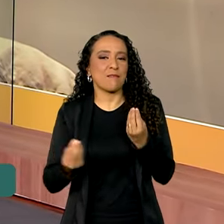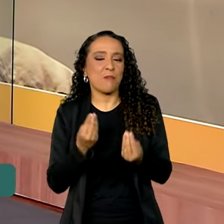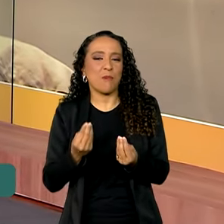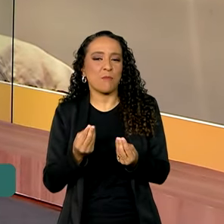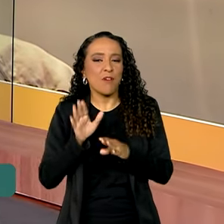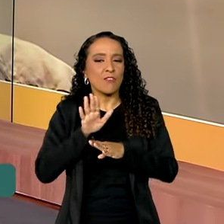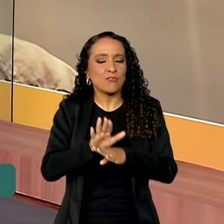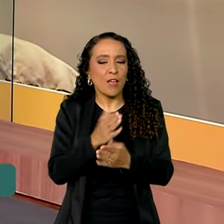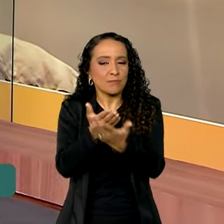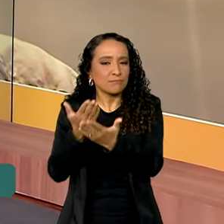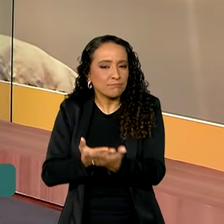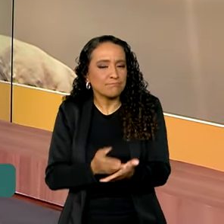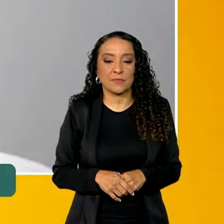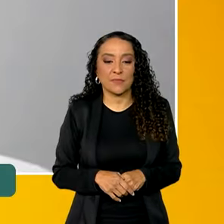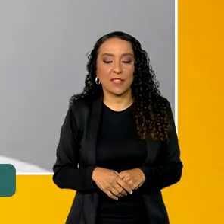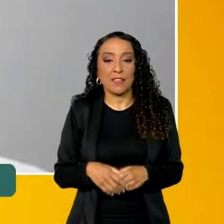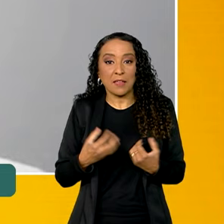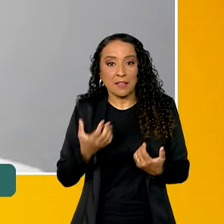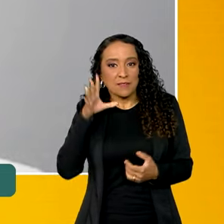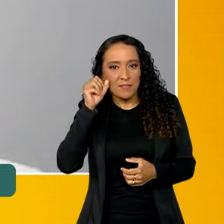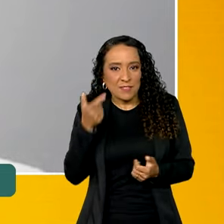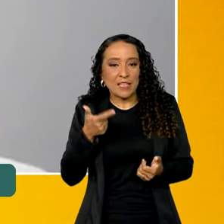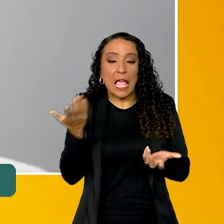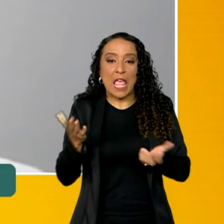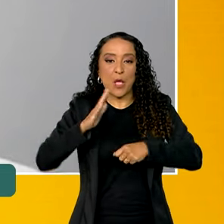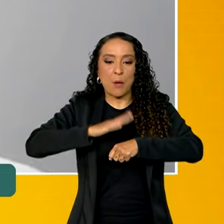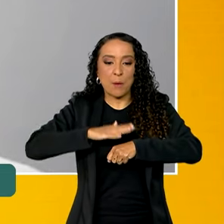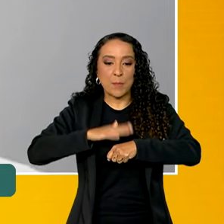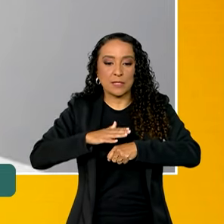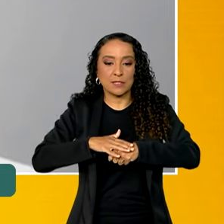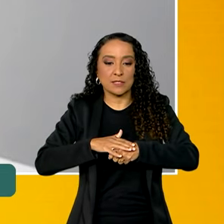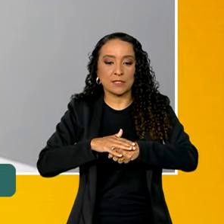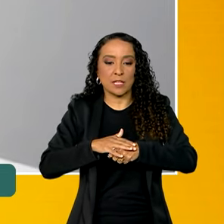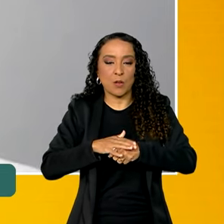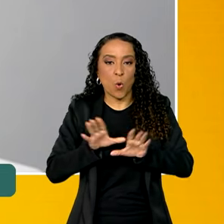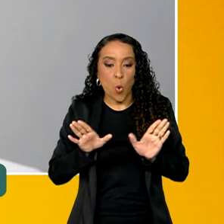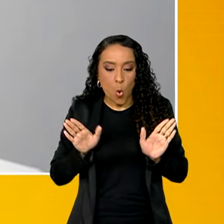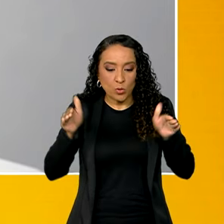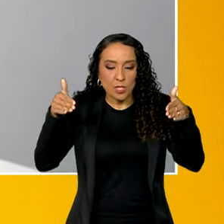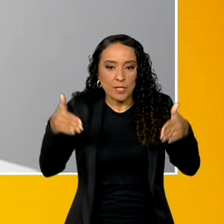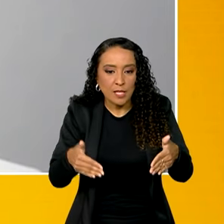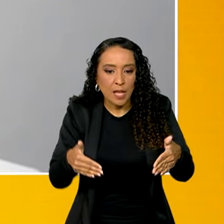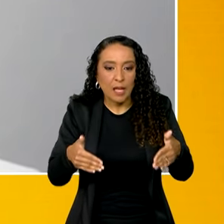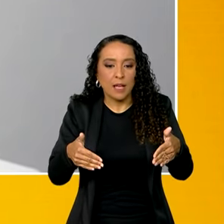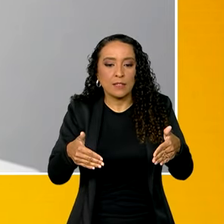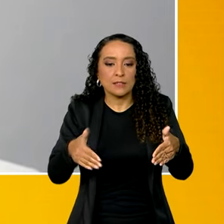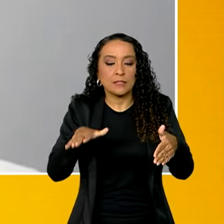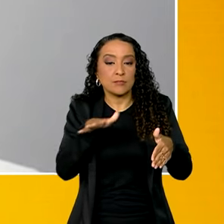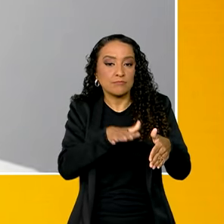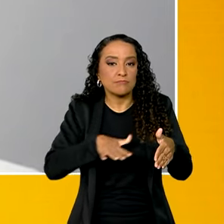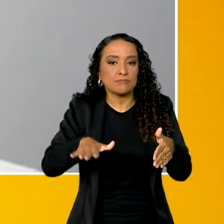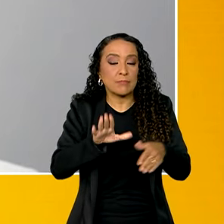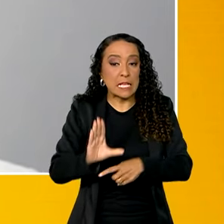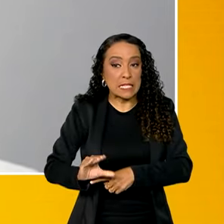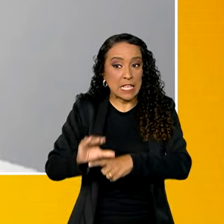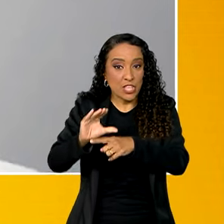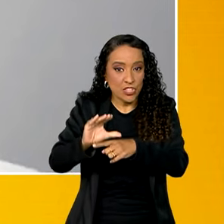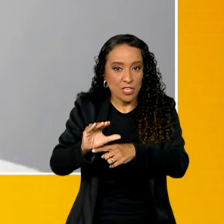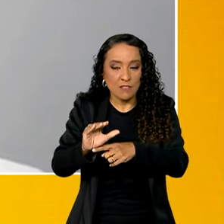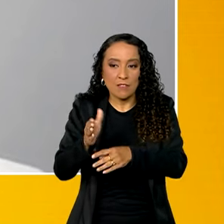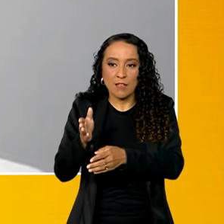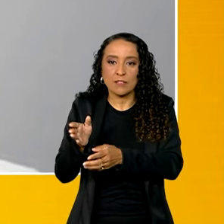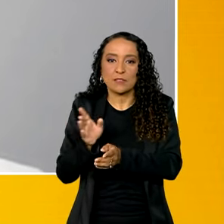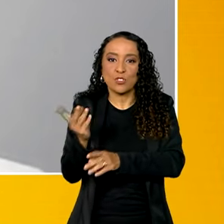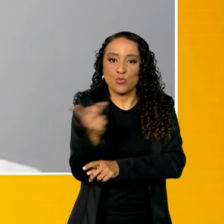os estudos no setor? É uma ação, vamos dizer assim, concentrada de uma cooperação científica